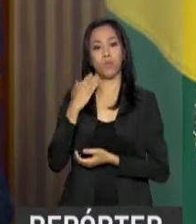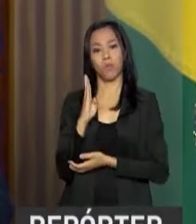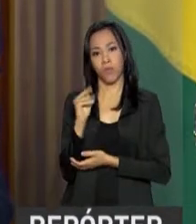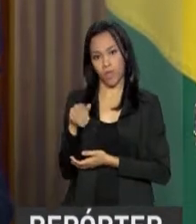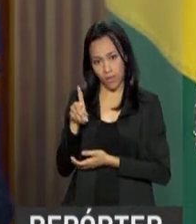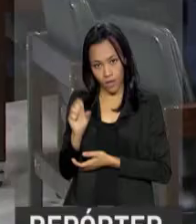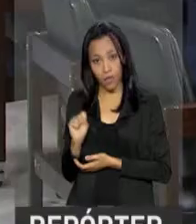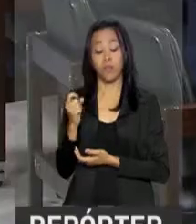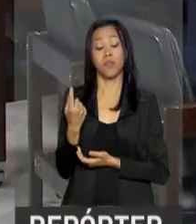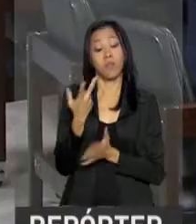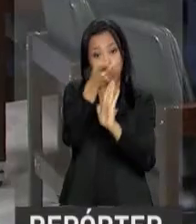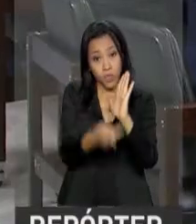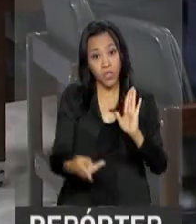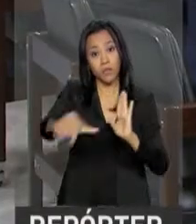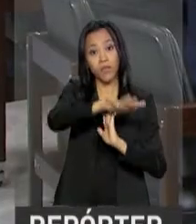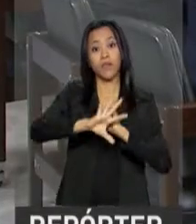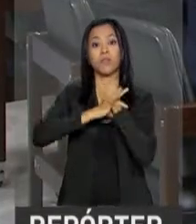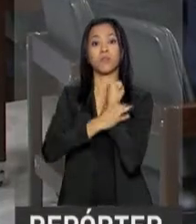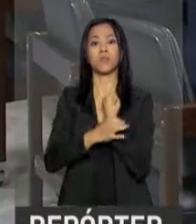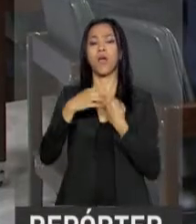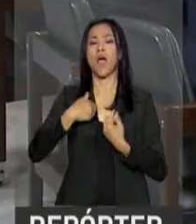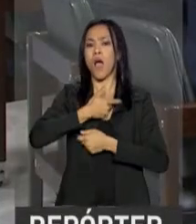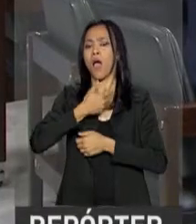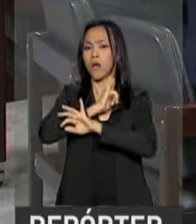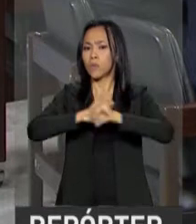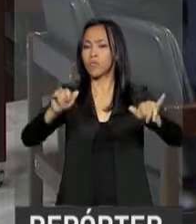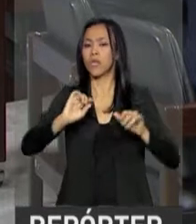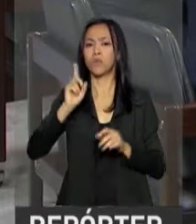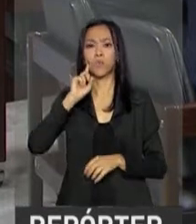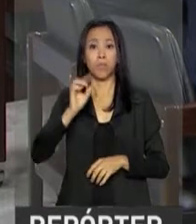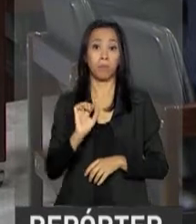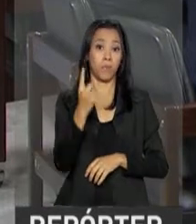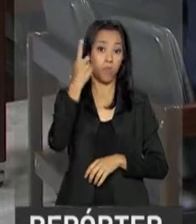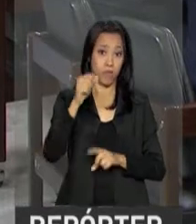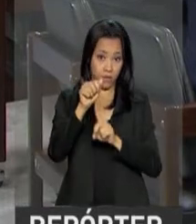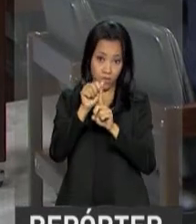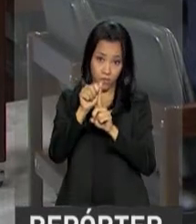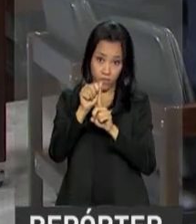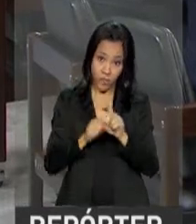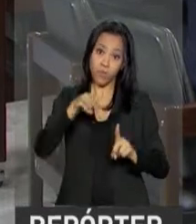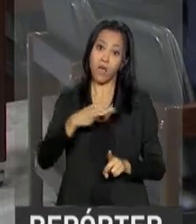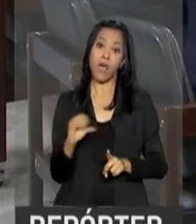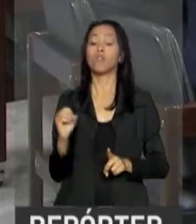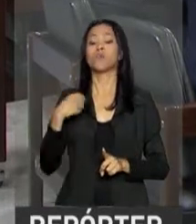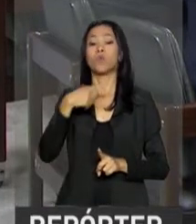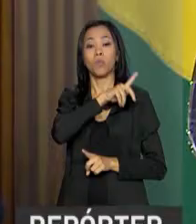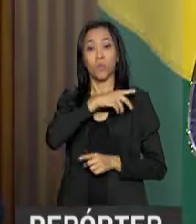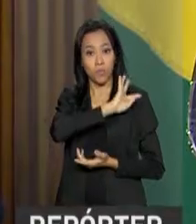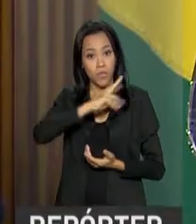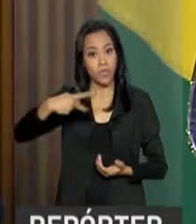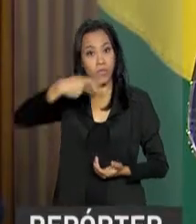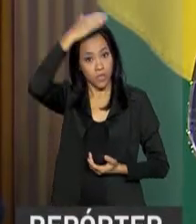de segurança pública anunciados na reunião do dia 1º de março entre o presidente michel temer e os governadores